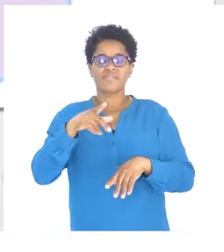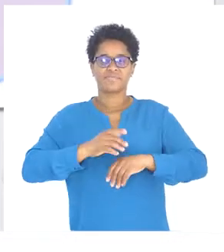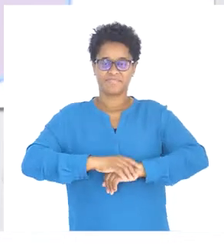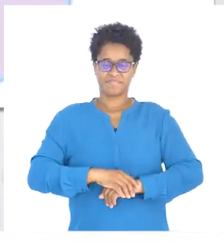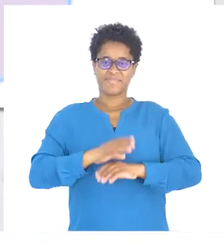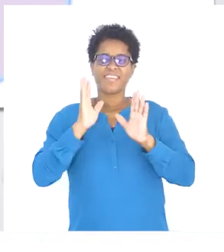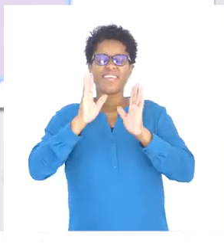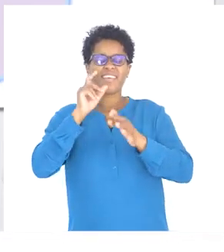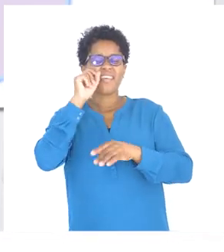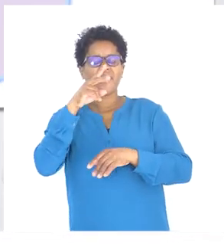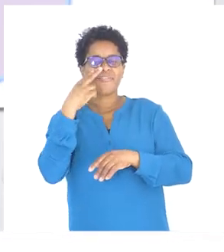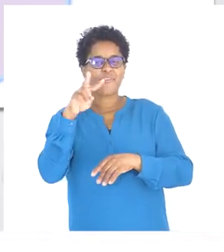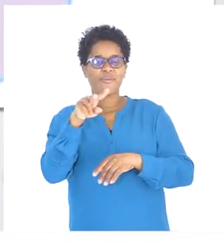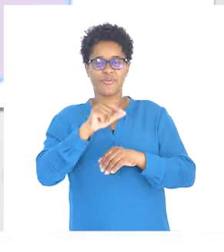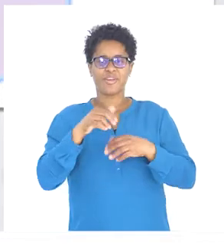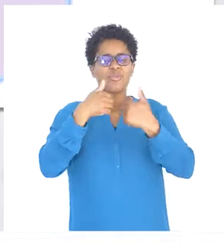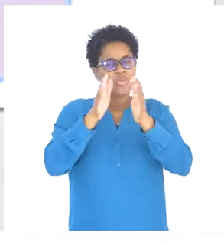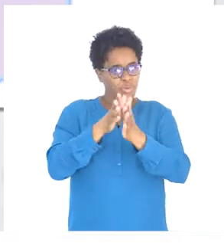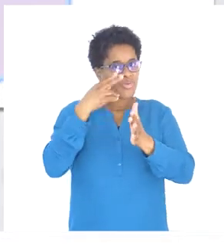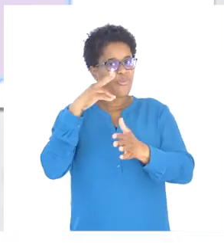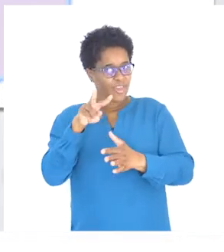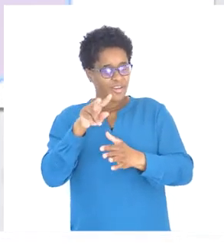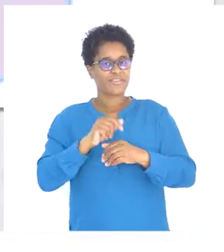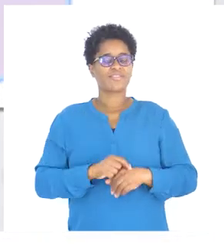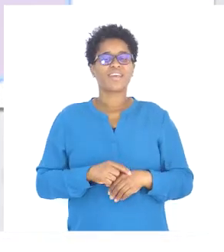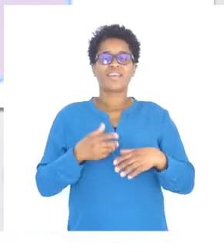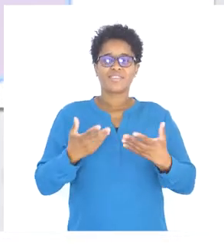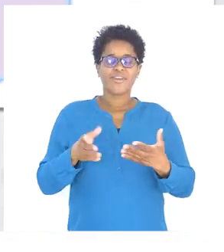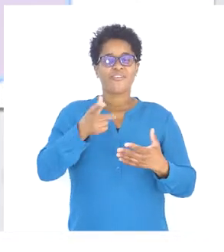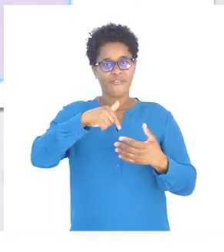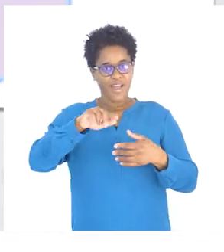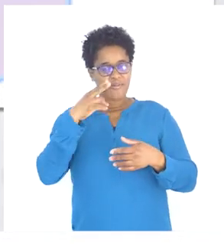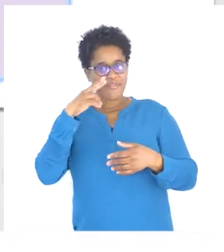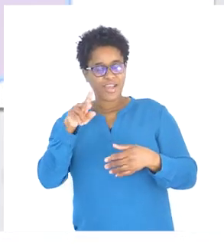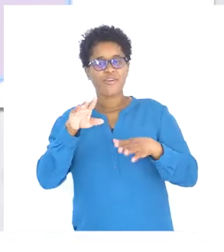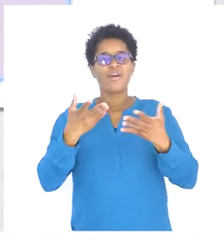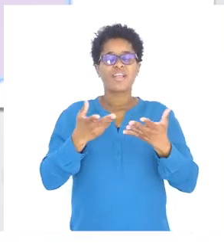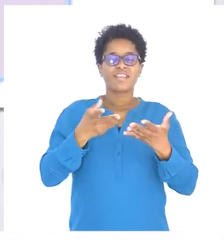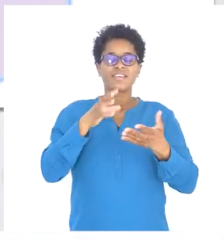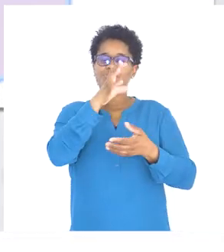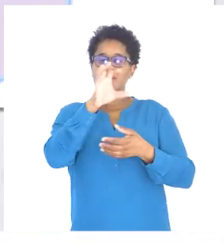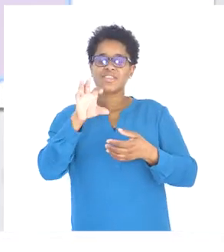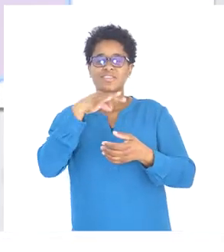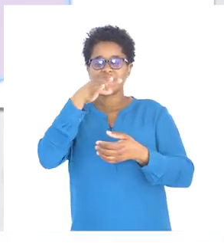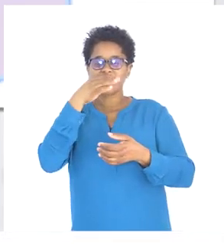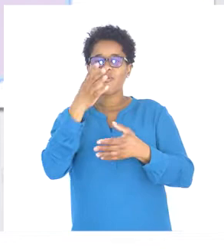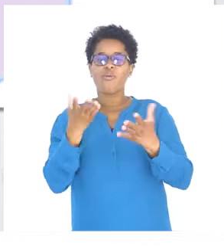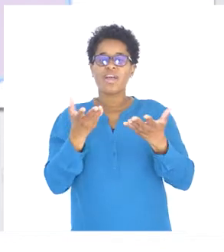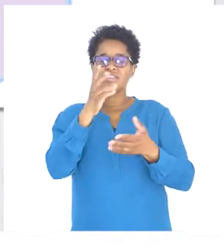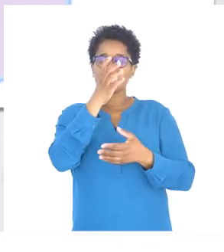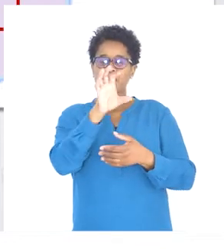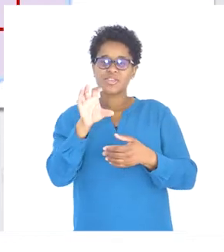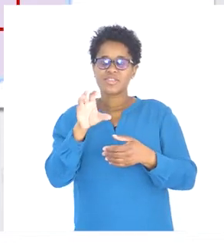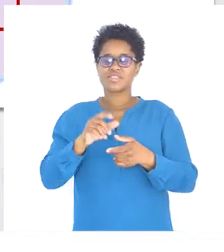já viu? Todos já viram? Então vamos lá? Quais são esses países?